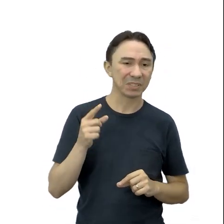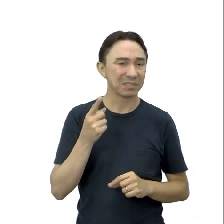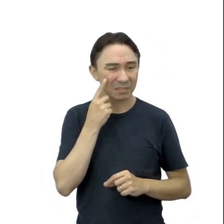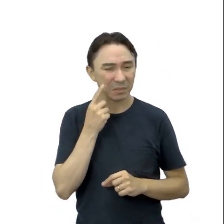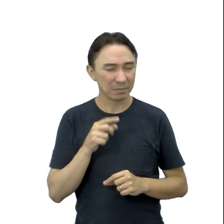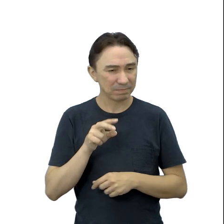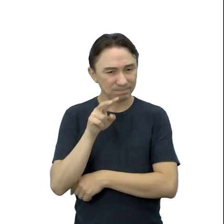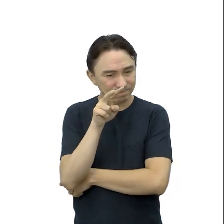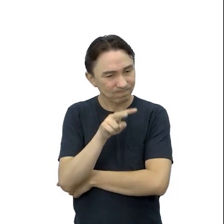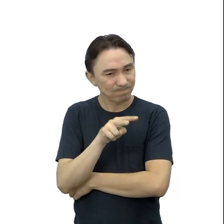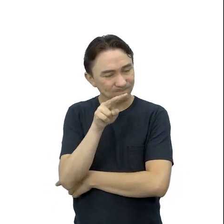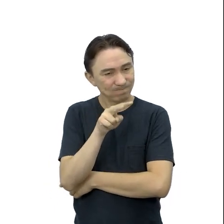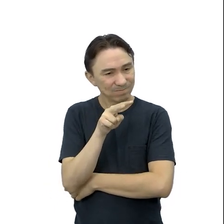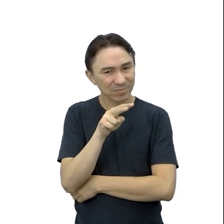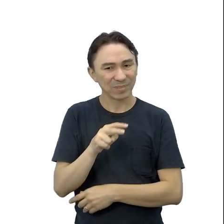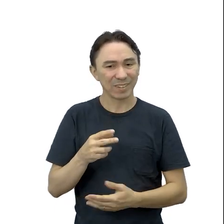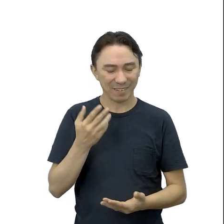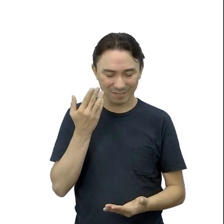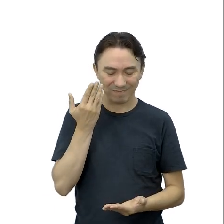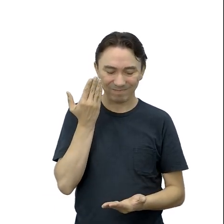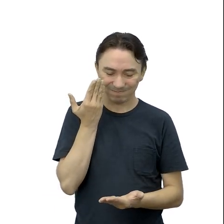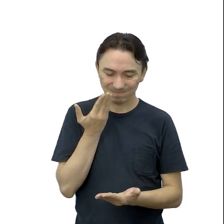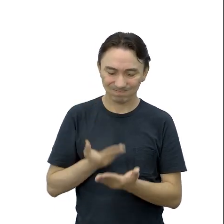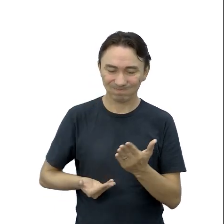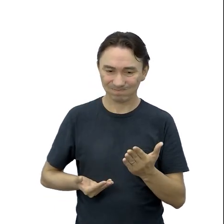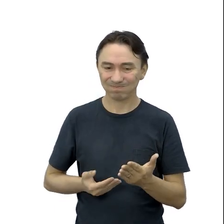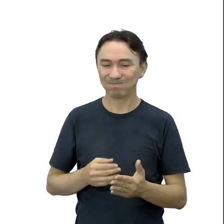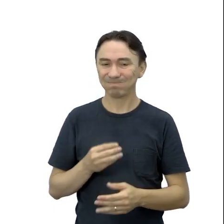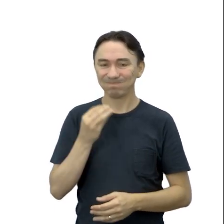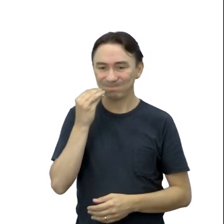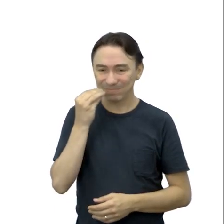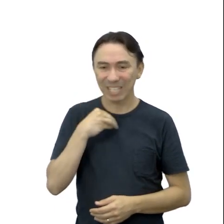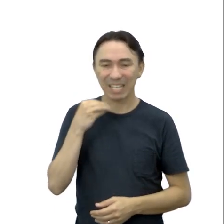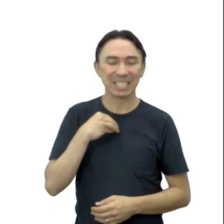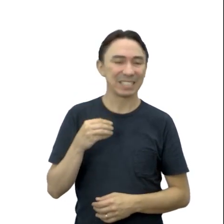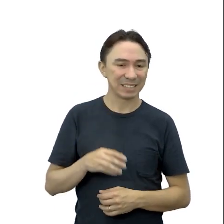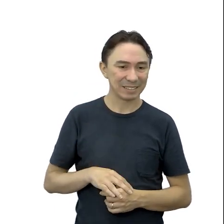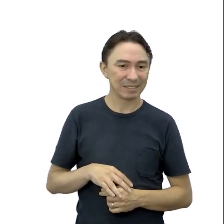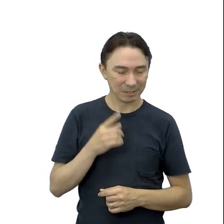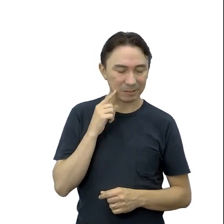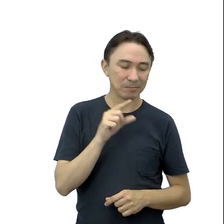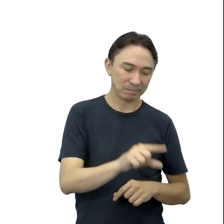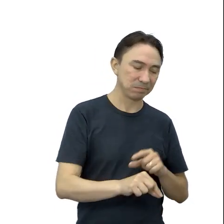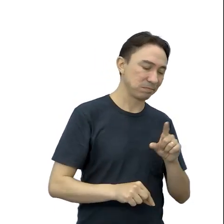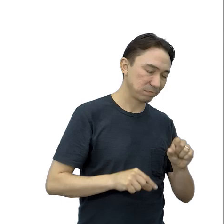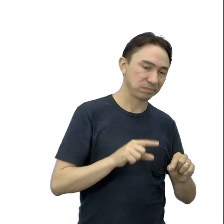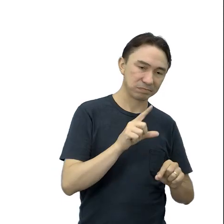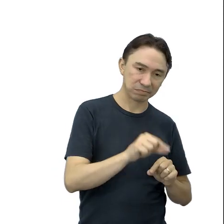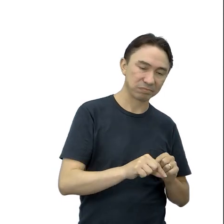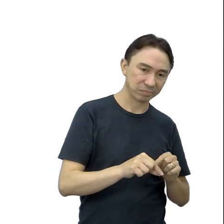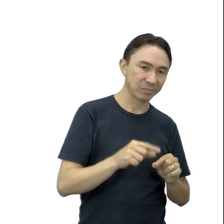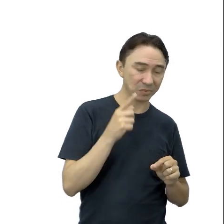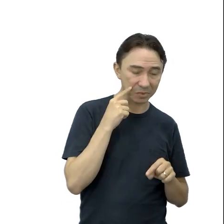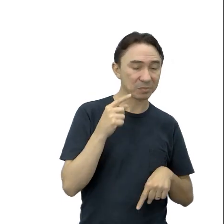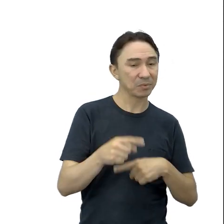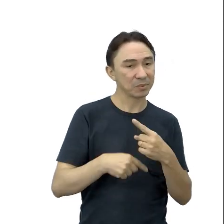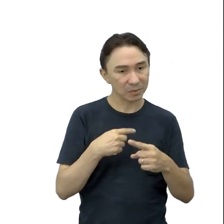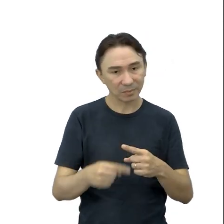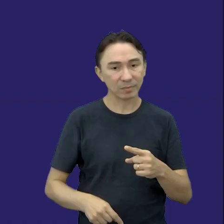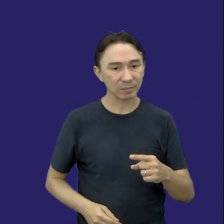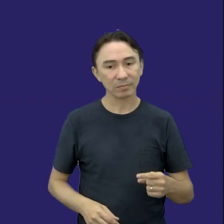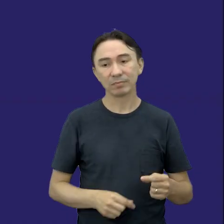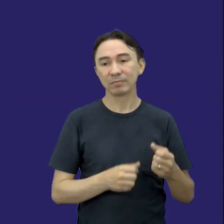né? E seleciono algumas que eu acho que eu vou levar para a discussão agora, né? Nesse momento